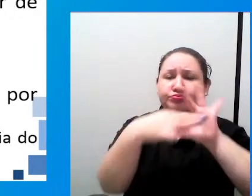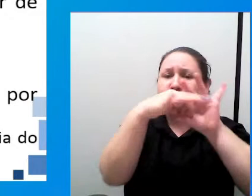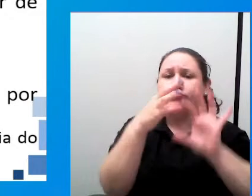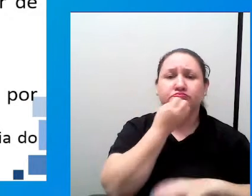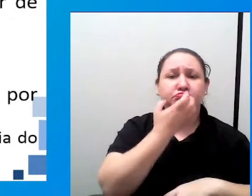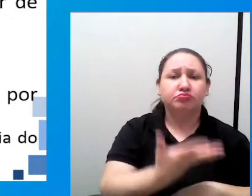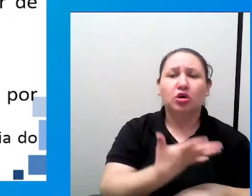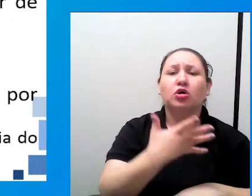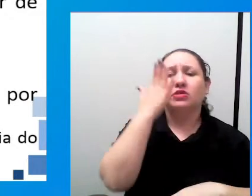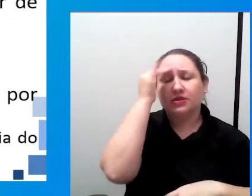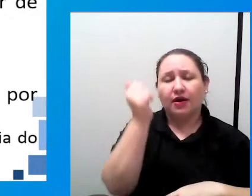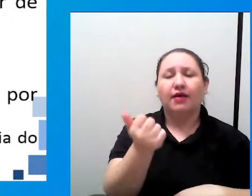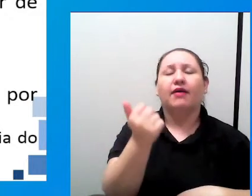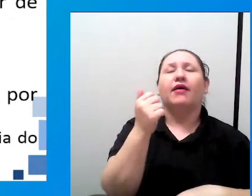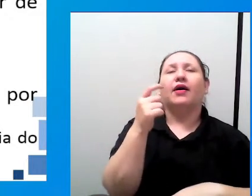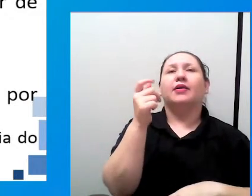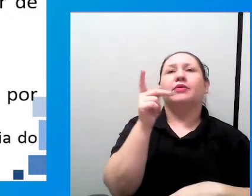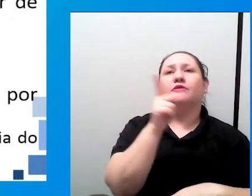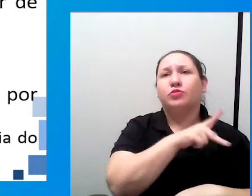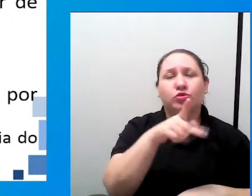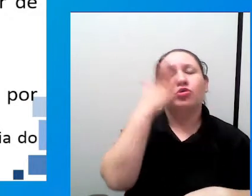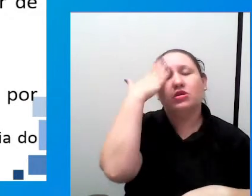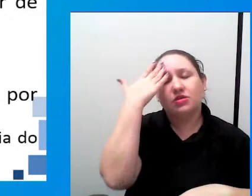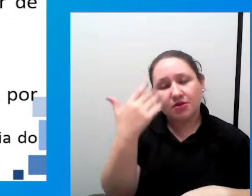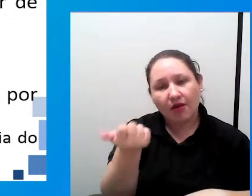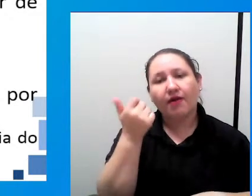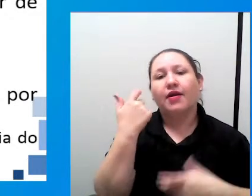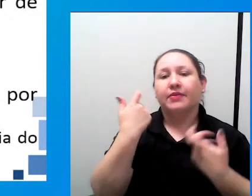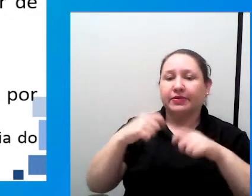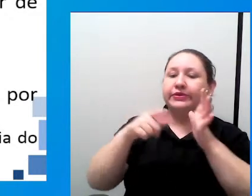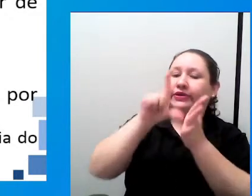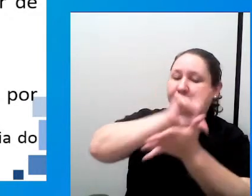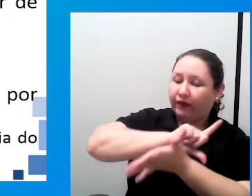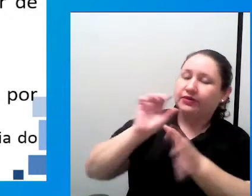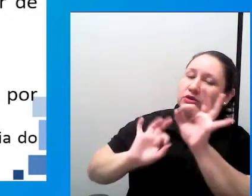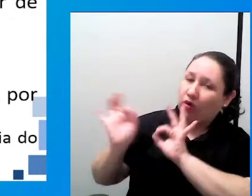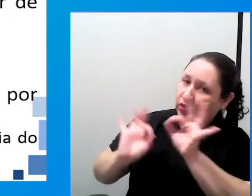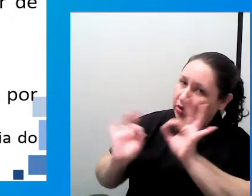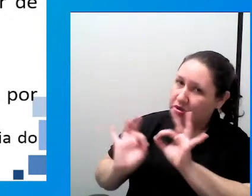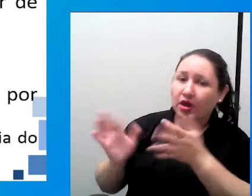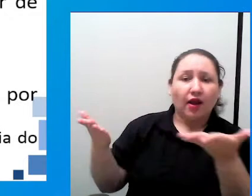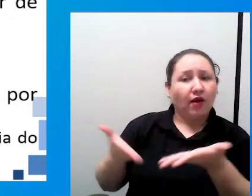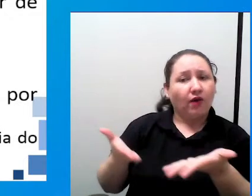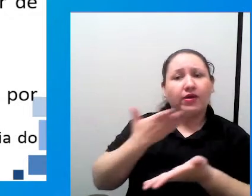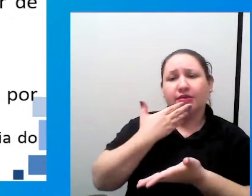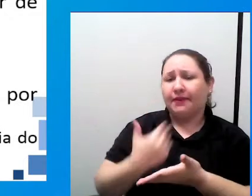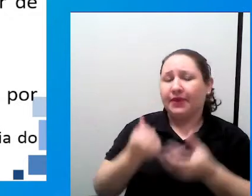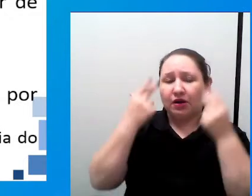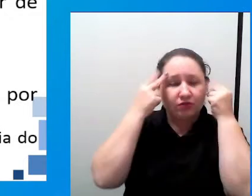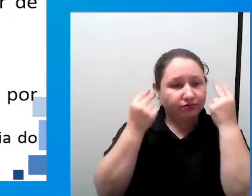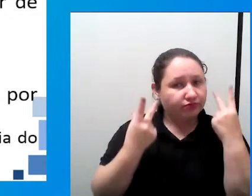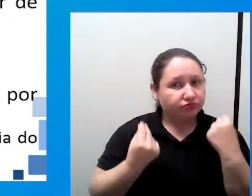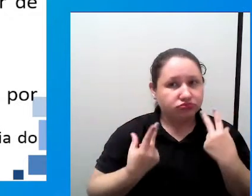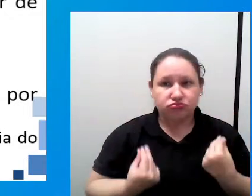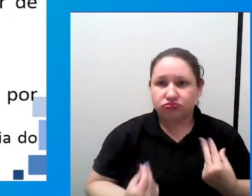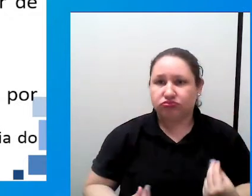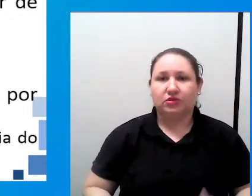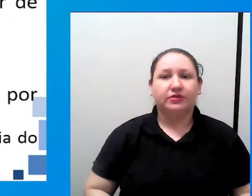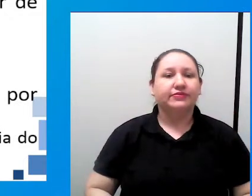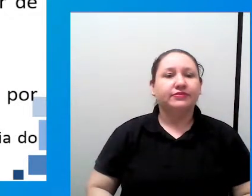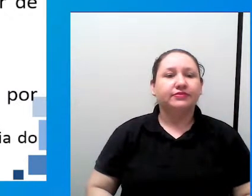vez eles vão ter que produzir, os professores já sabem que tem que planejar no começo do semestre, e a gente vai educando eles a participar